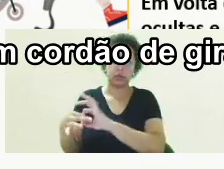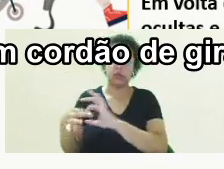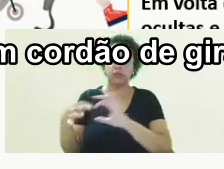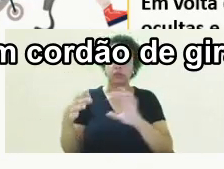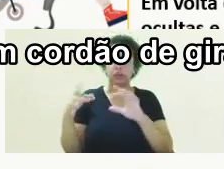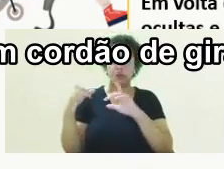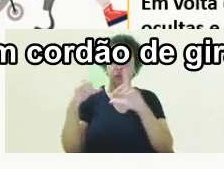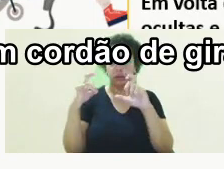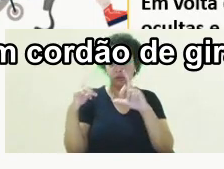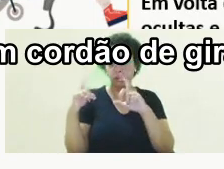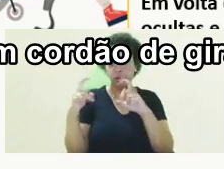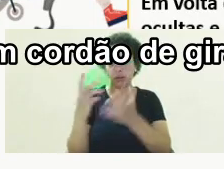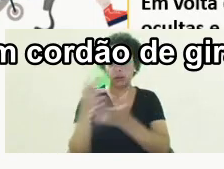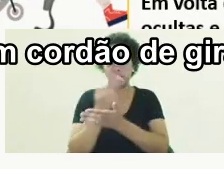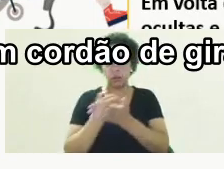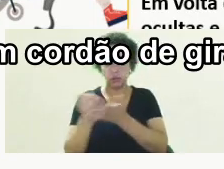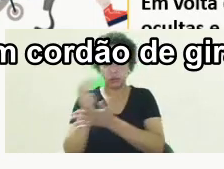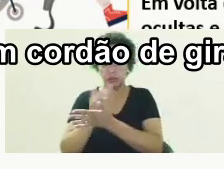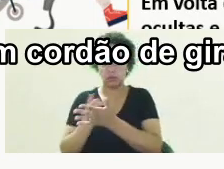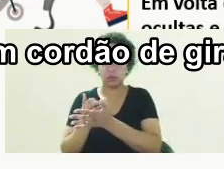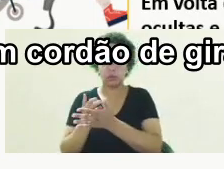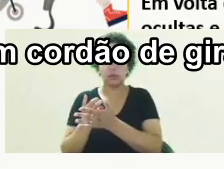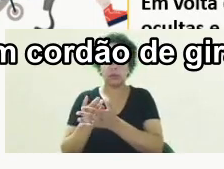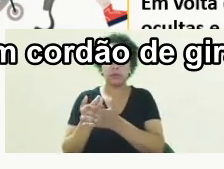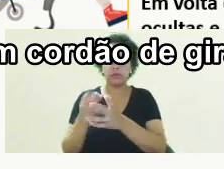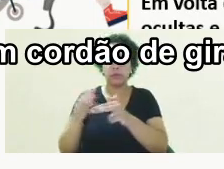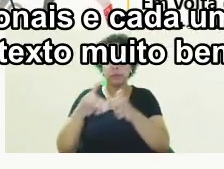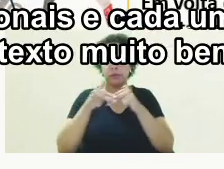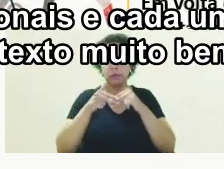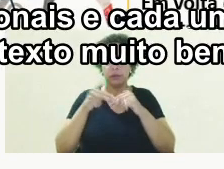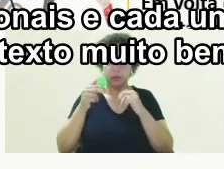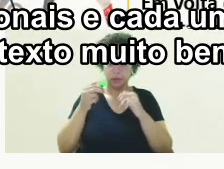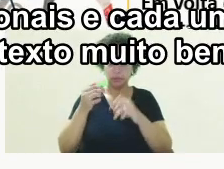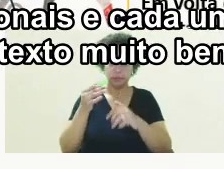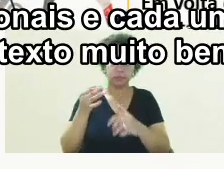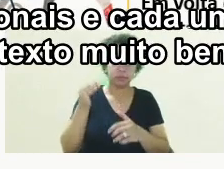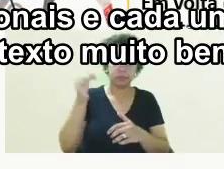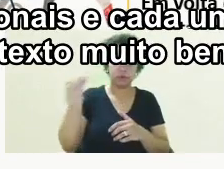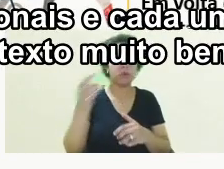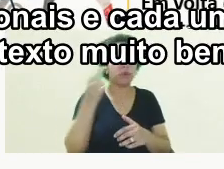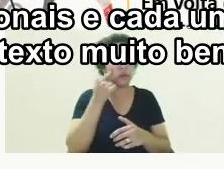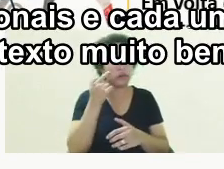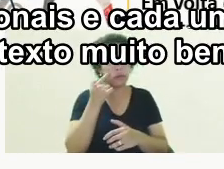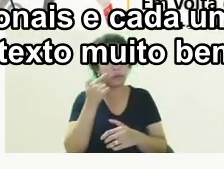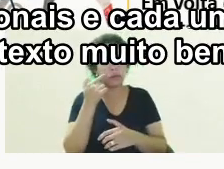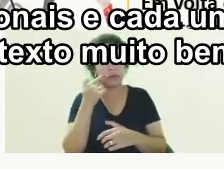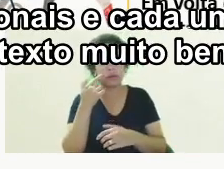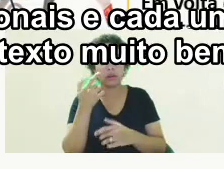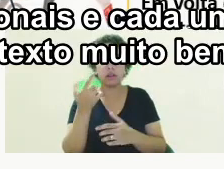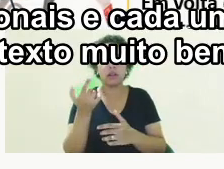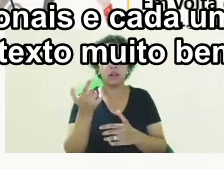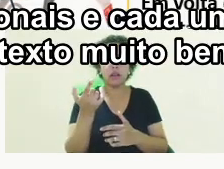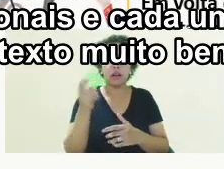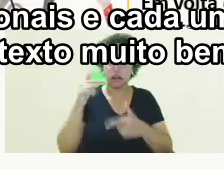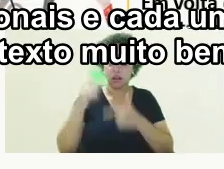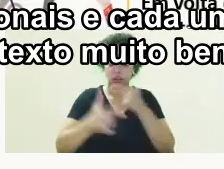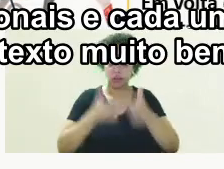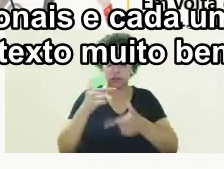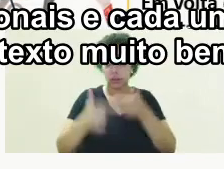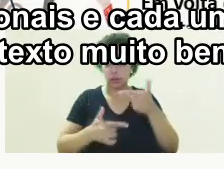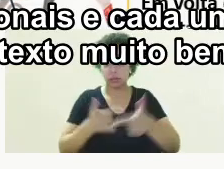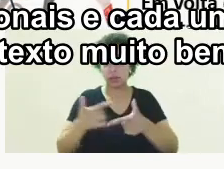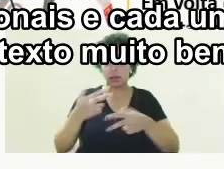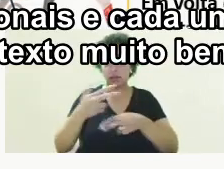momento. Por isso que mais à frente a gente vai ver que a audiodescrição ela é realmente uma profissão feita